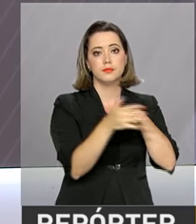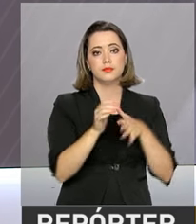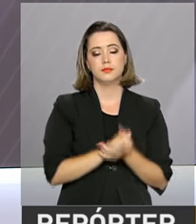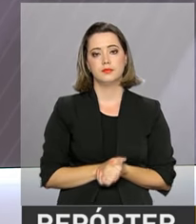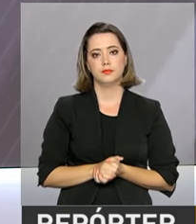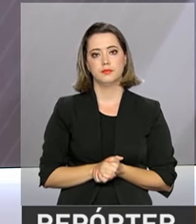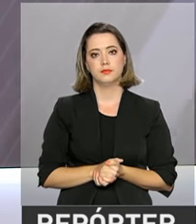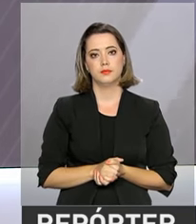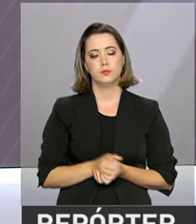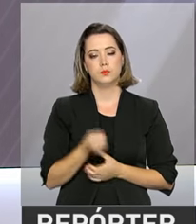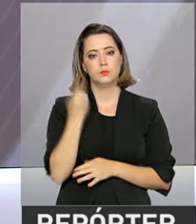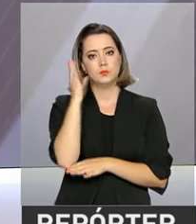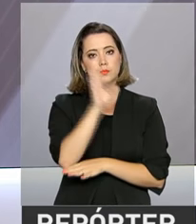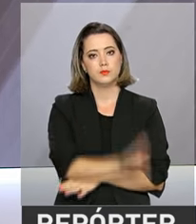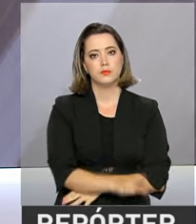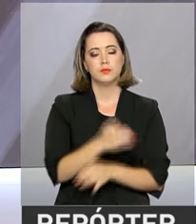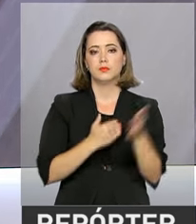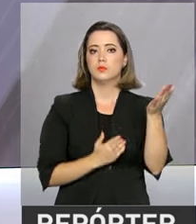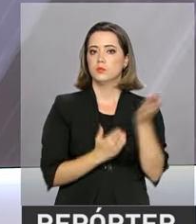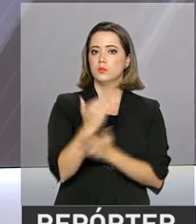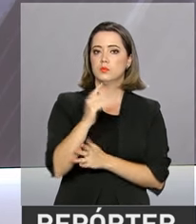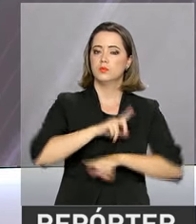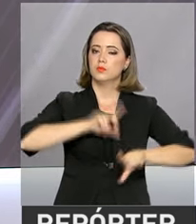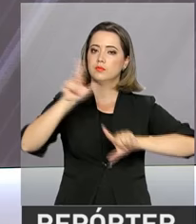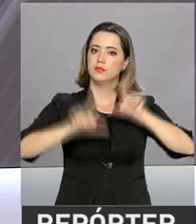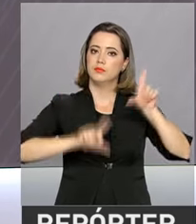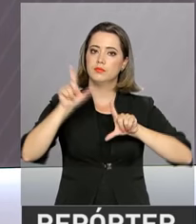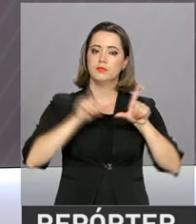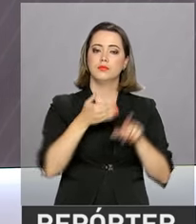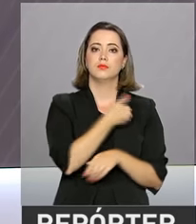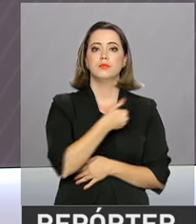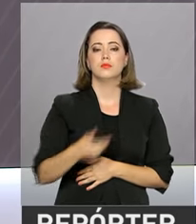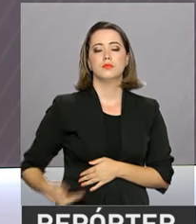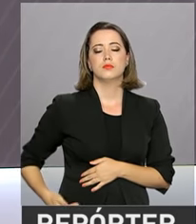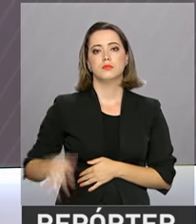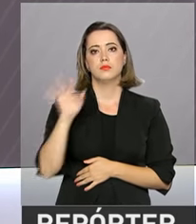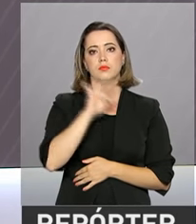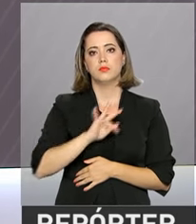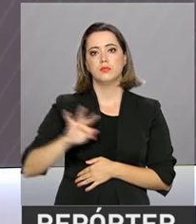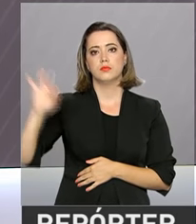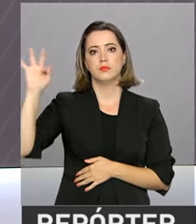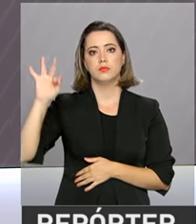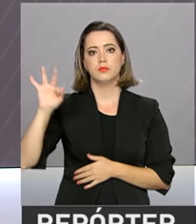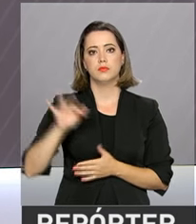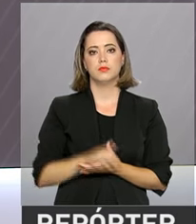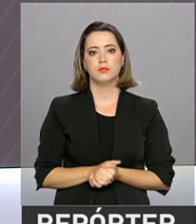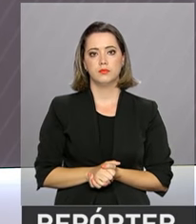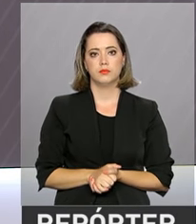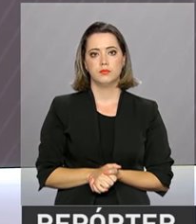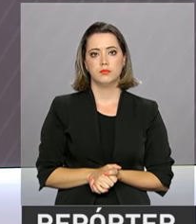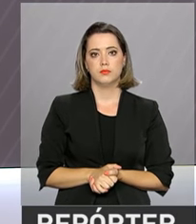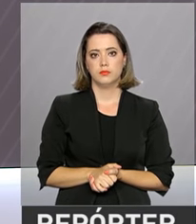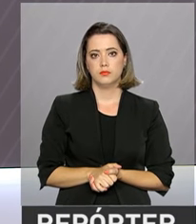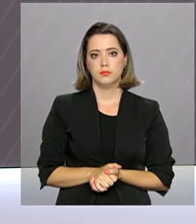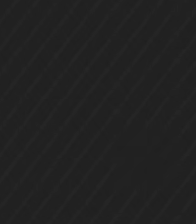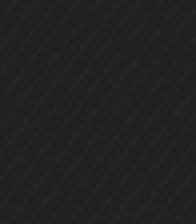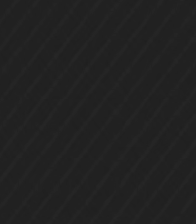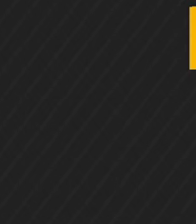redes sociais uma ótima tarde pra você continue com a gente aqui na nbr a tv do governo federal